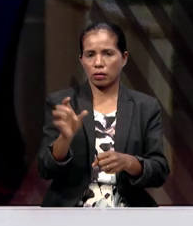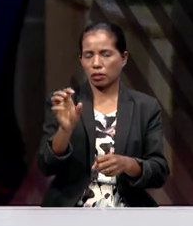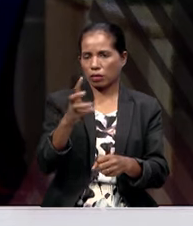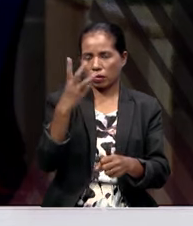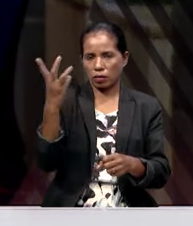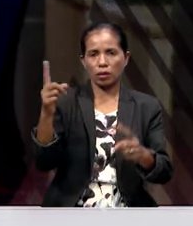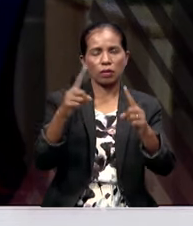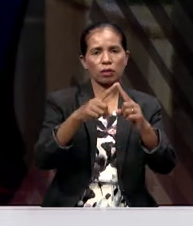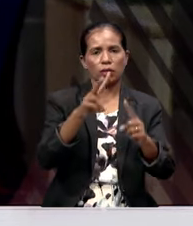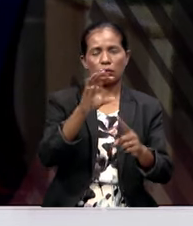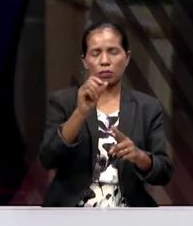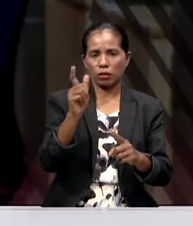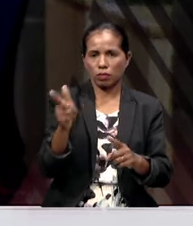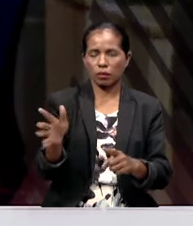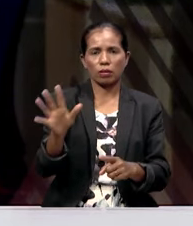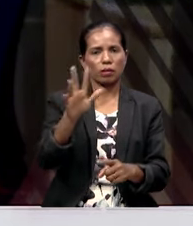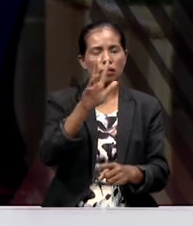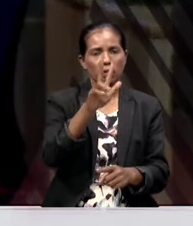tem a rir rua tolo.